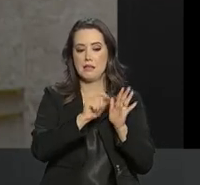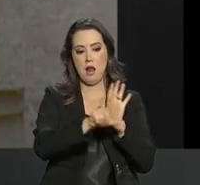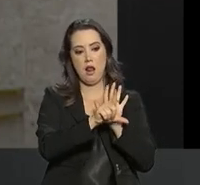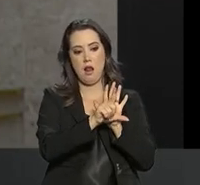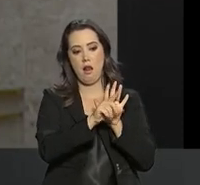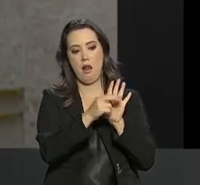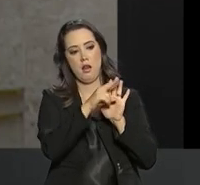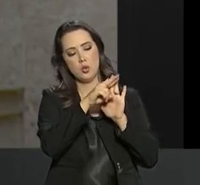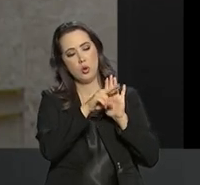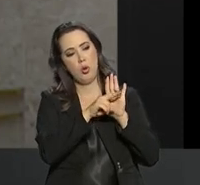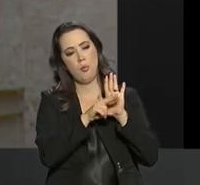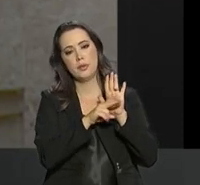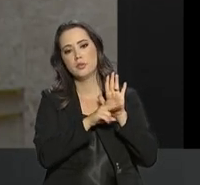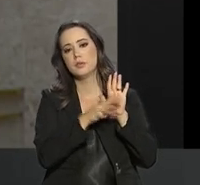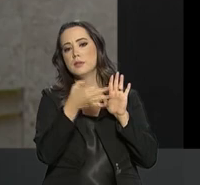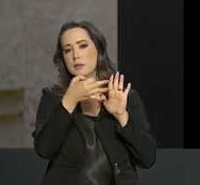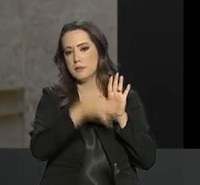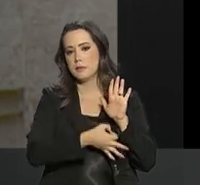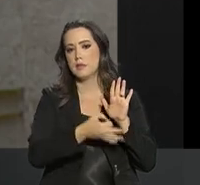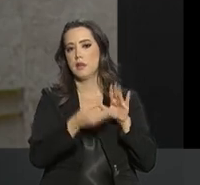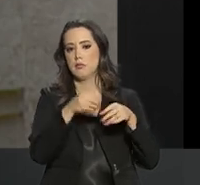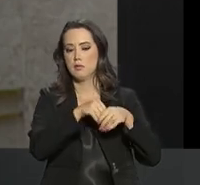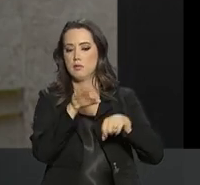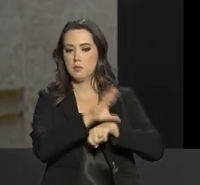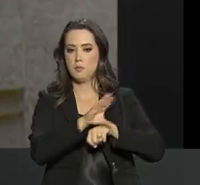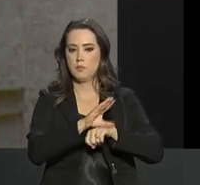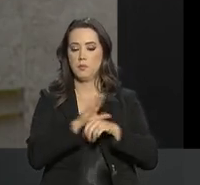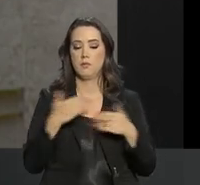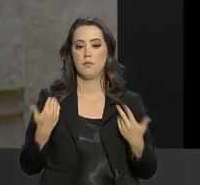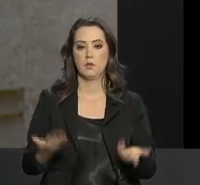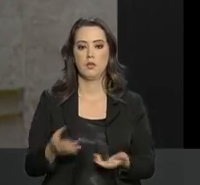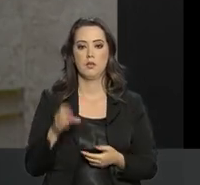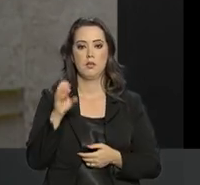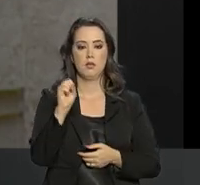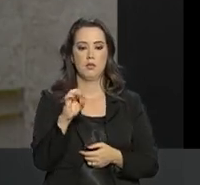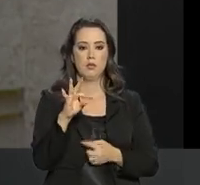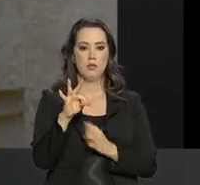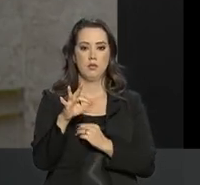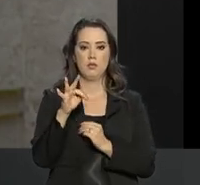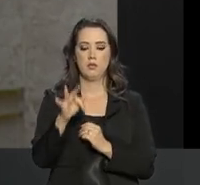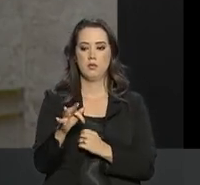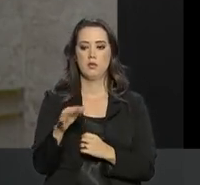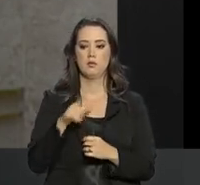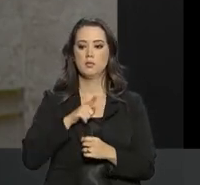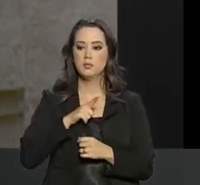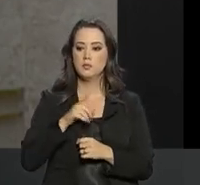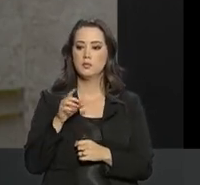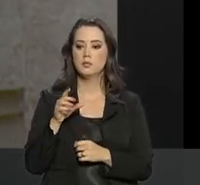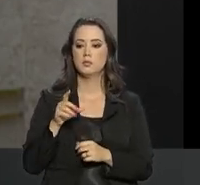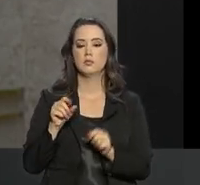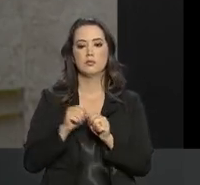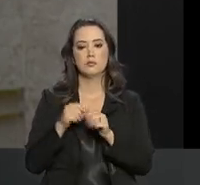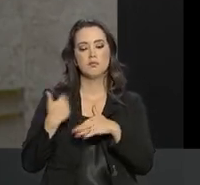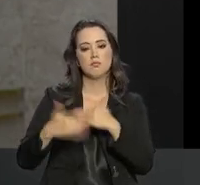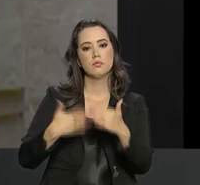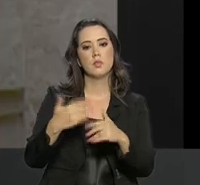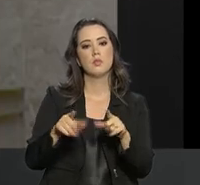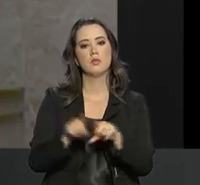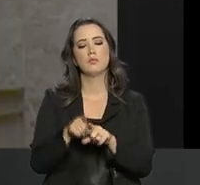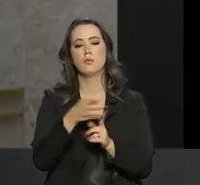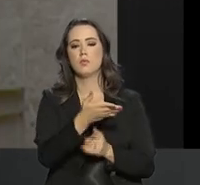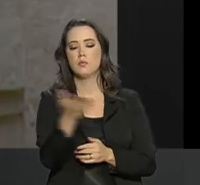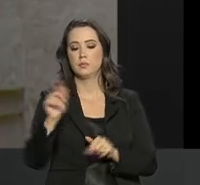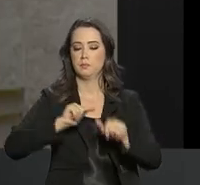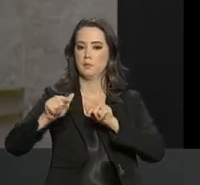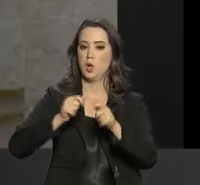aquela vontade constituinte. Então, o Supremo tem, e tem feito muito aqui, os senhores têm trabalhado enormemente